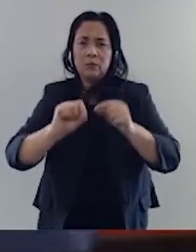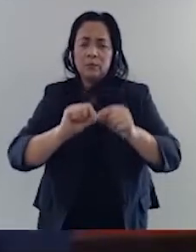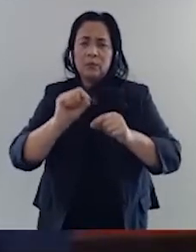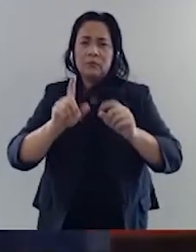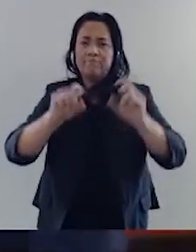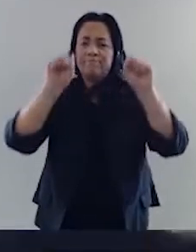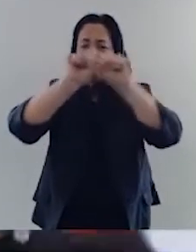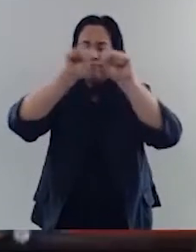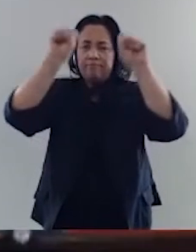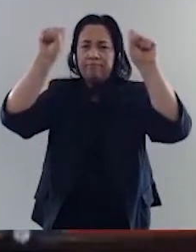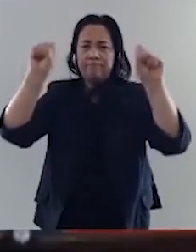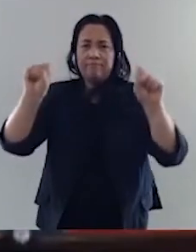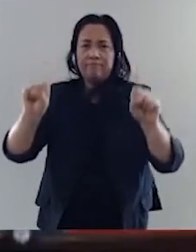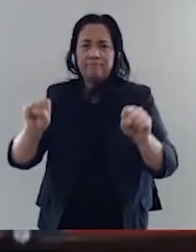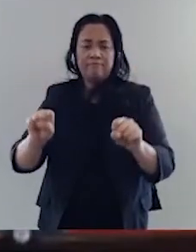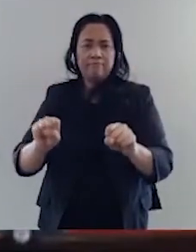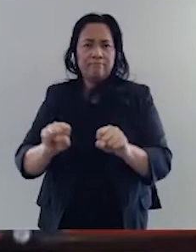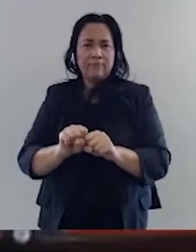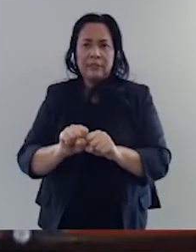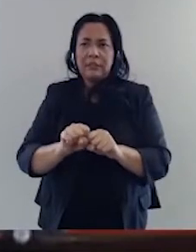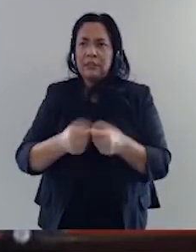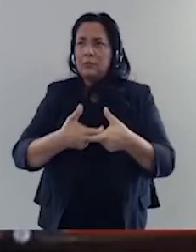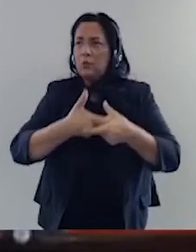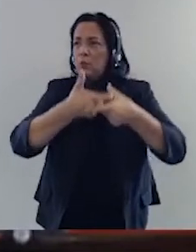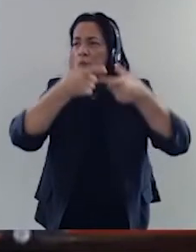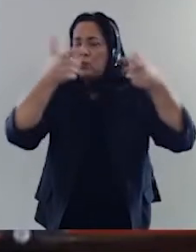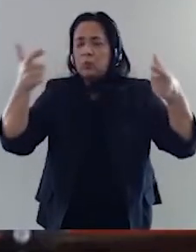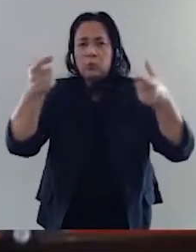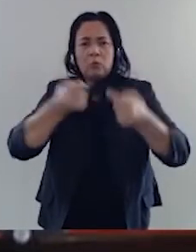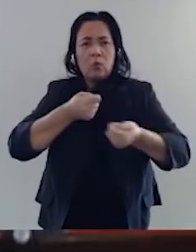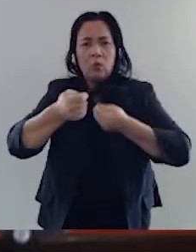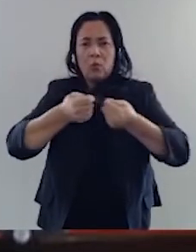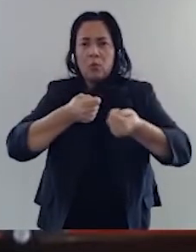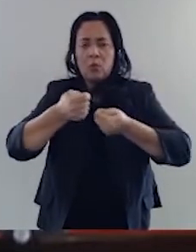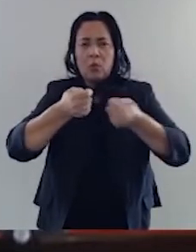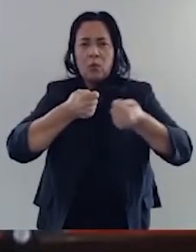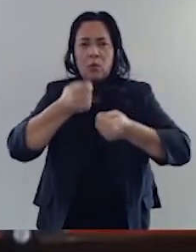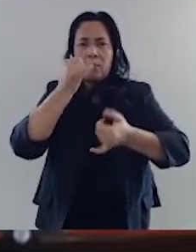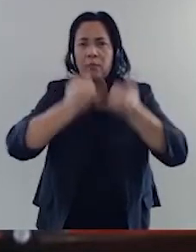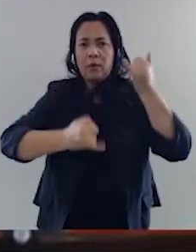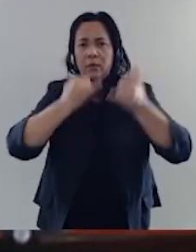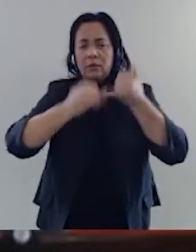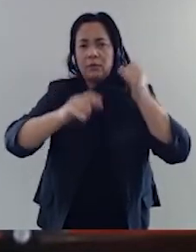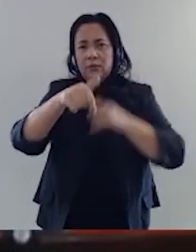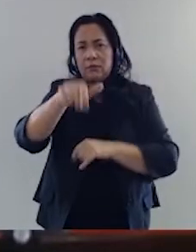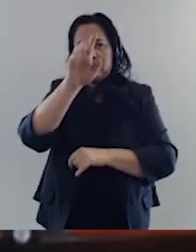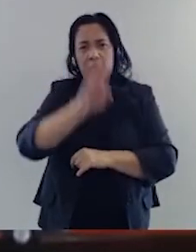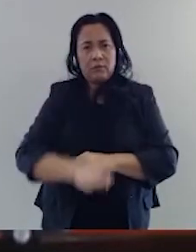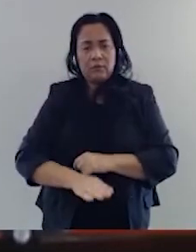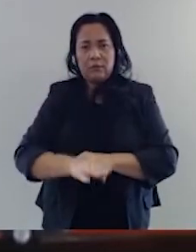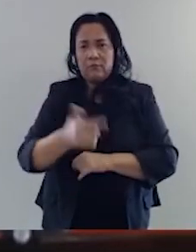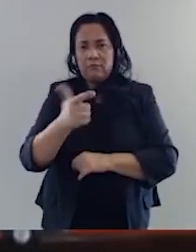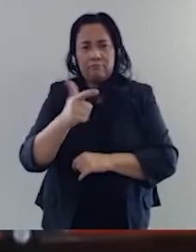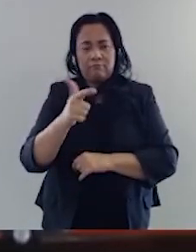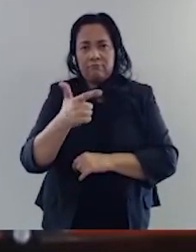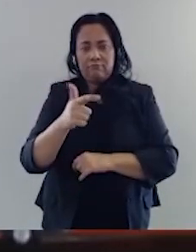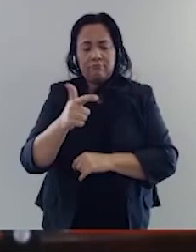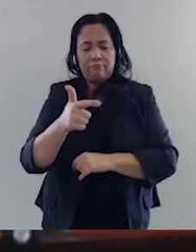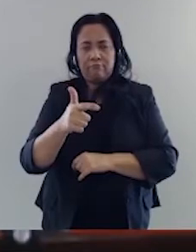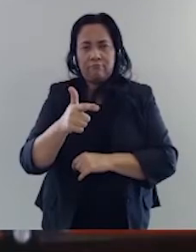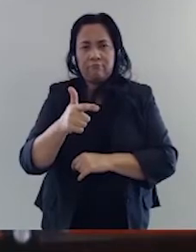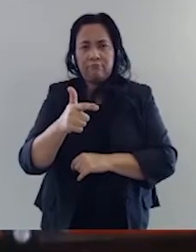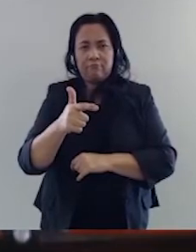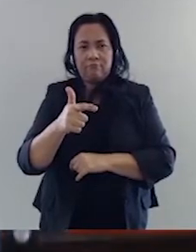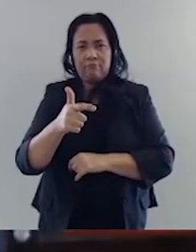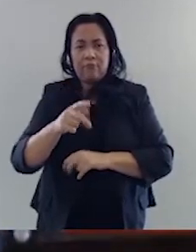um arsenal de controle de constitucionalidade parecido com o do brasileiro. Isso foi reconhecido, inclusive,